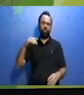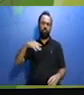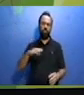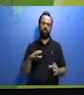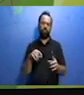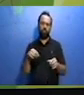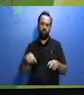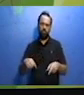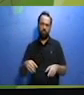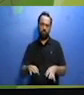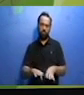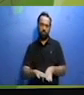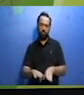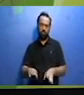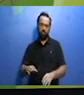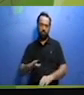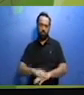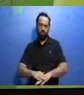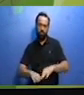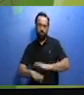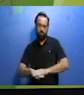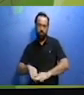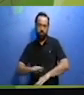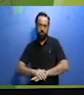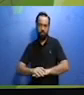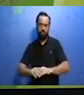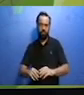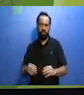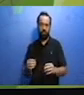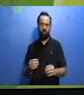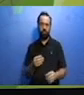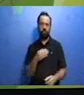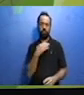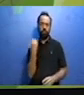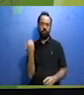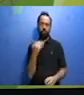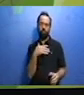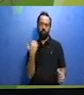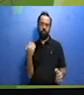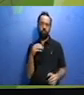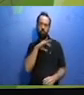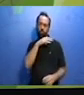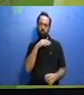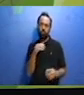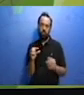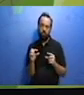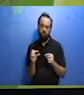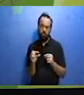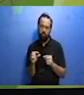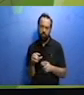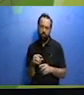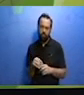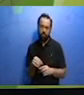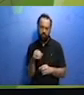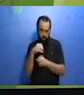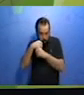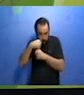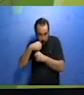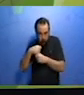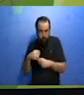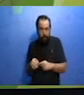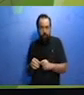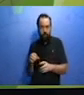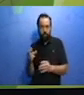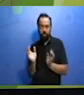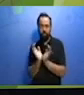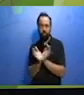acumularam sedimentos, juntamente com restos de seres vivos microscópicos, como os plânctons e as